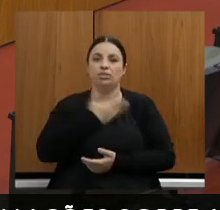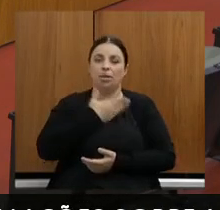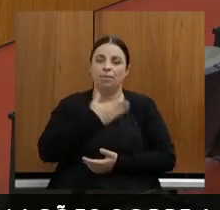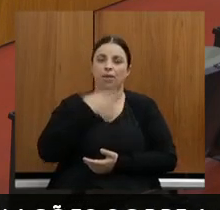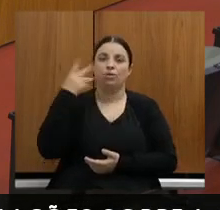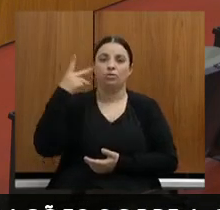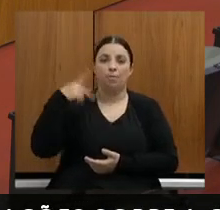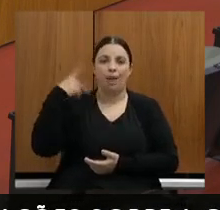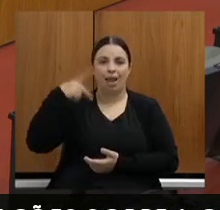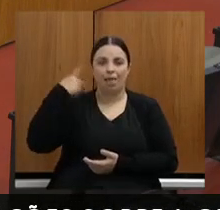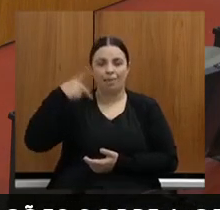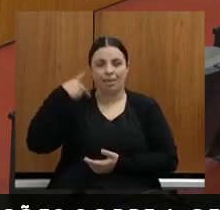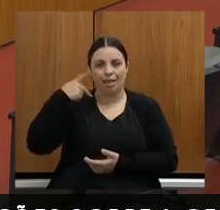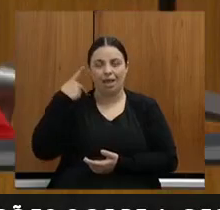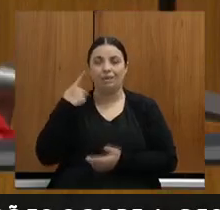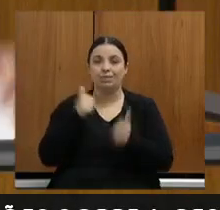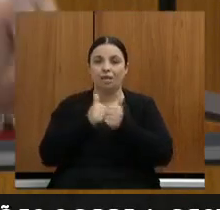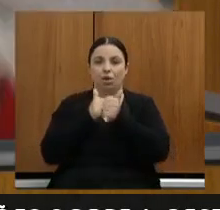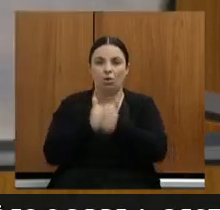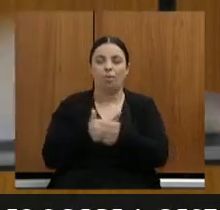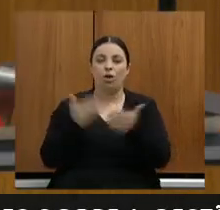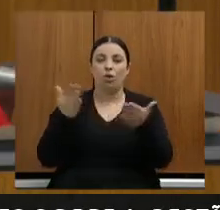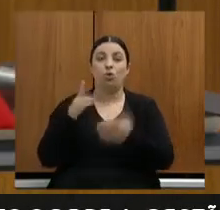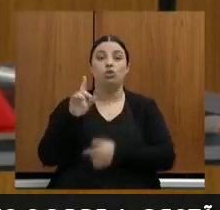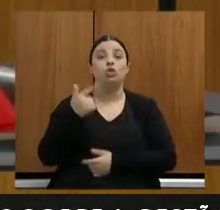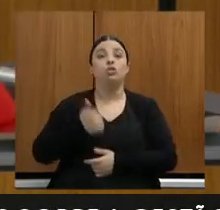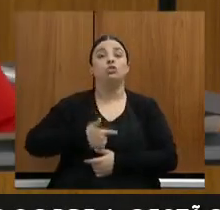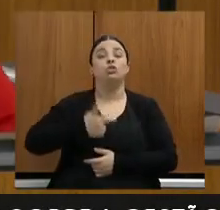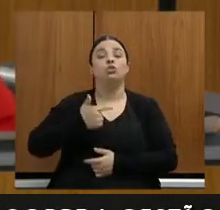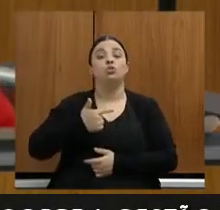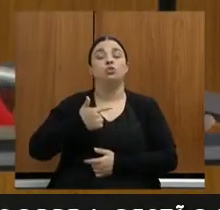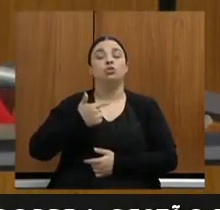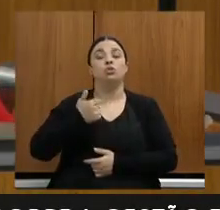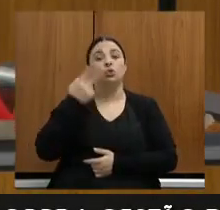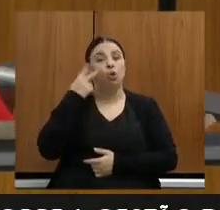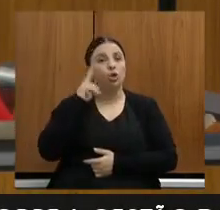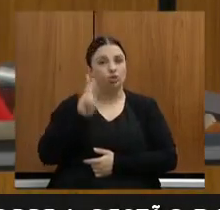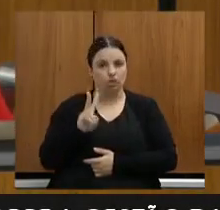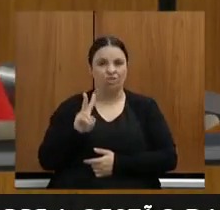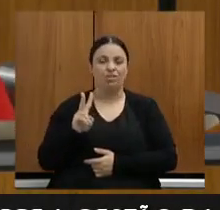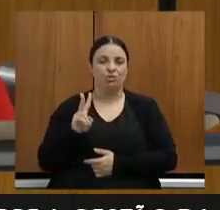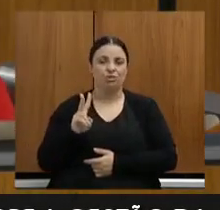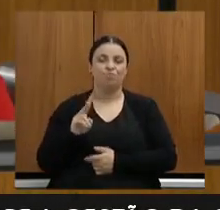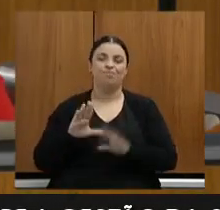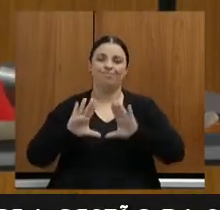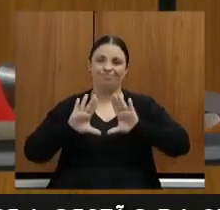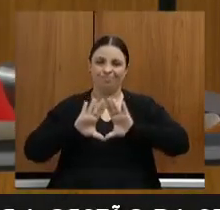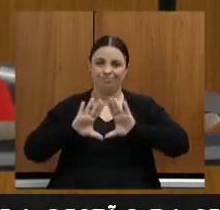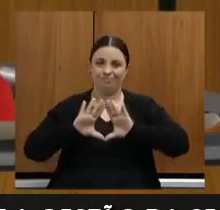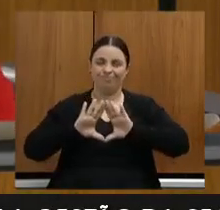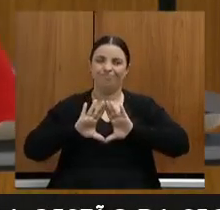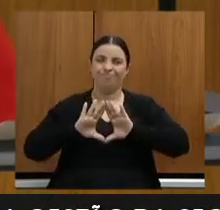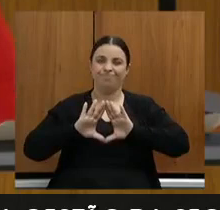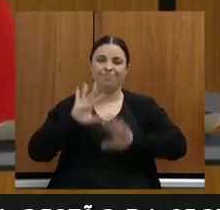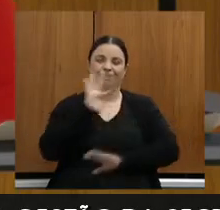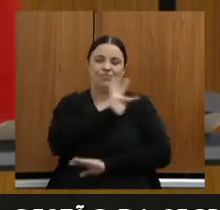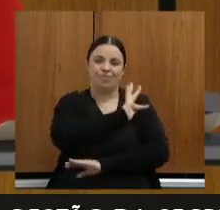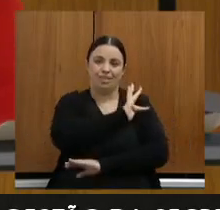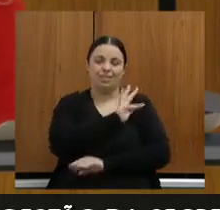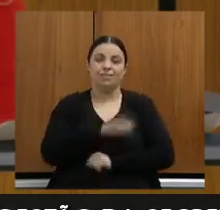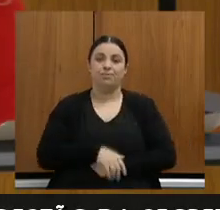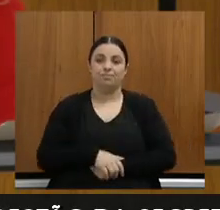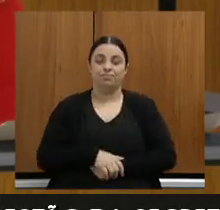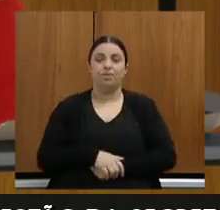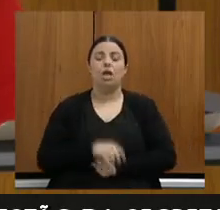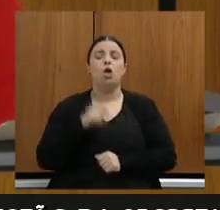acompanham esse segundo dia do Assembleia fiscalização bem secretária eu vou tratar de dois assuntos